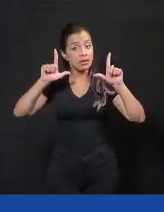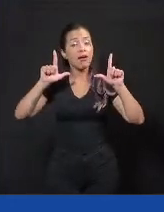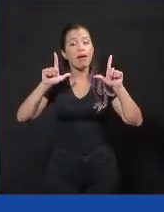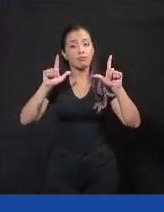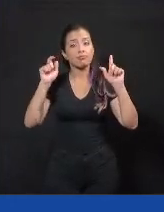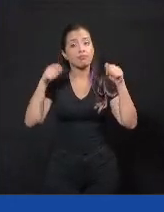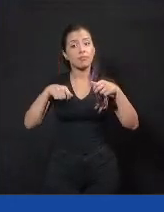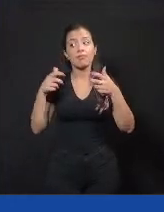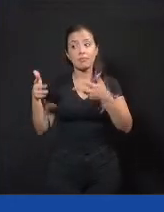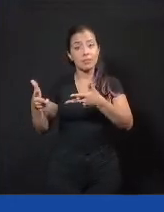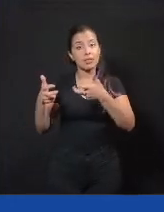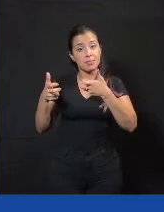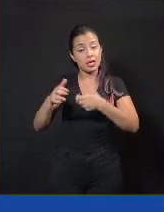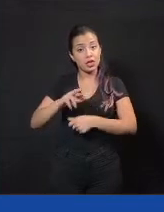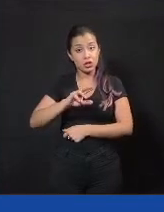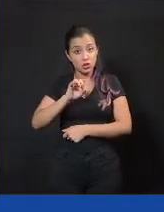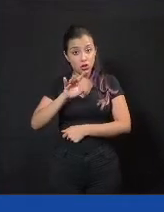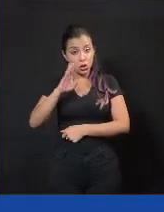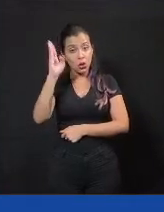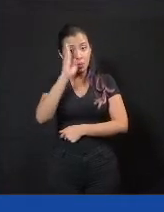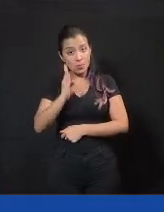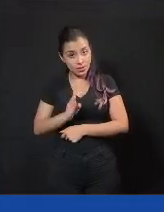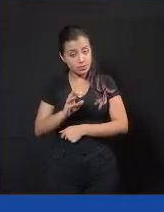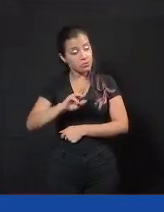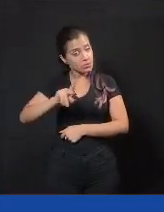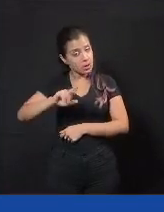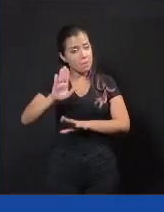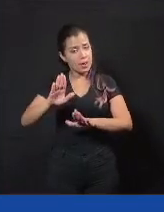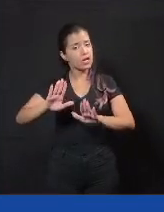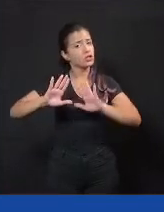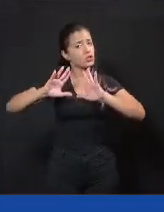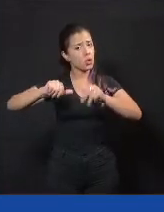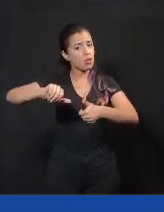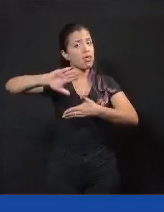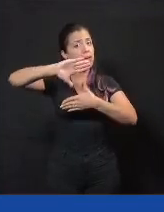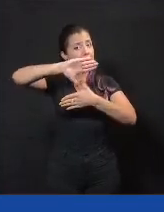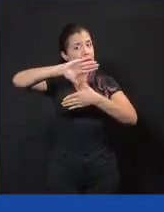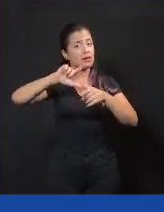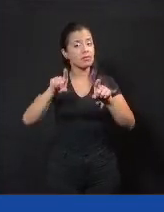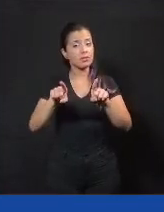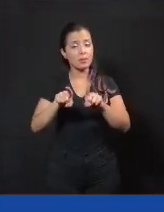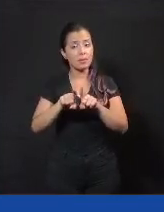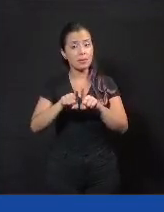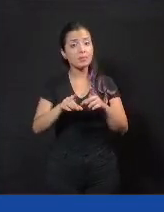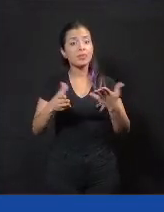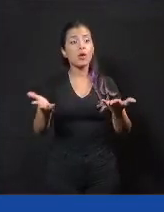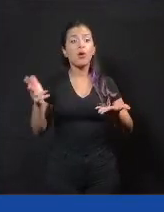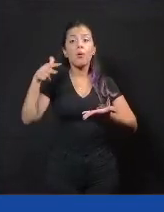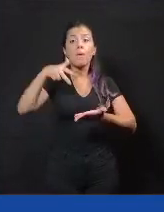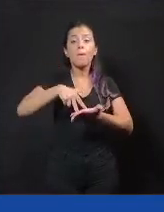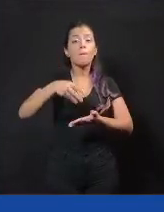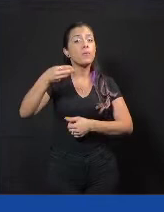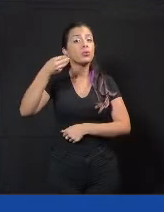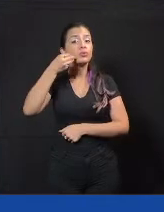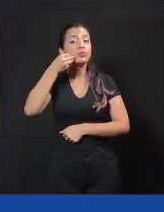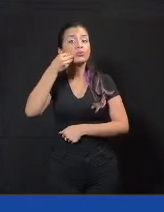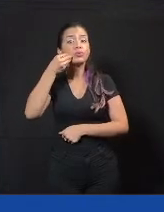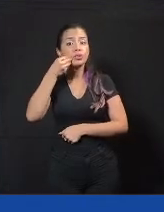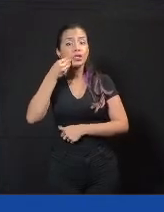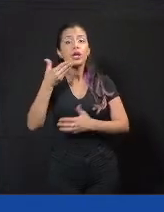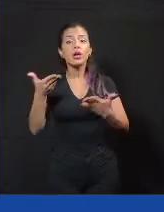mais evidente, não só no Brasil, mas também nas Américas, né? Então, a oportunidade, né,